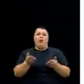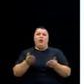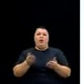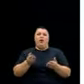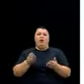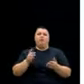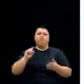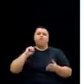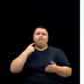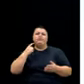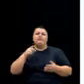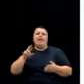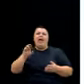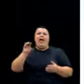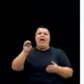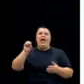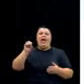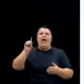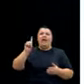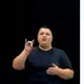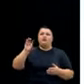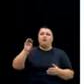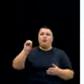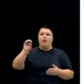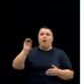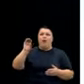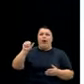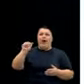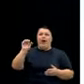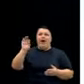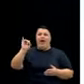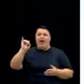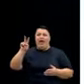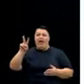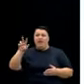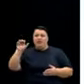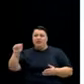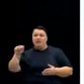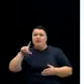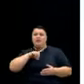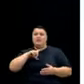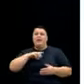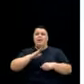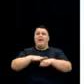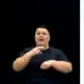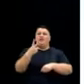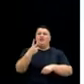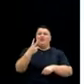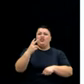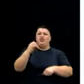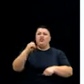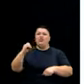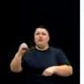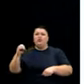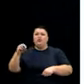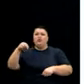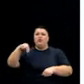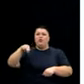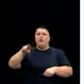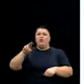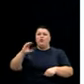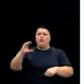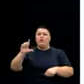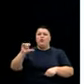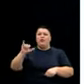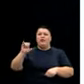radioativa compreende mais de 200 nuclídeos, sendo que do ponto de vista de